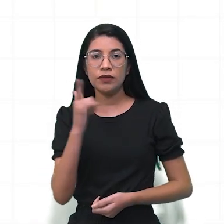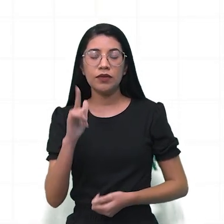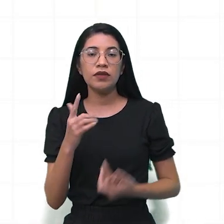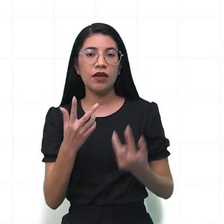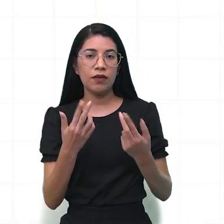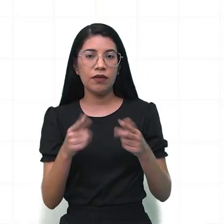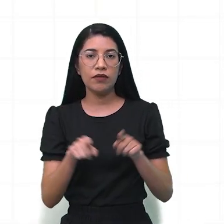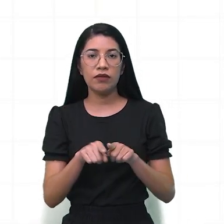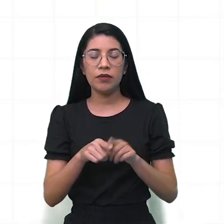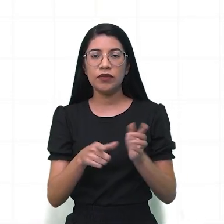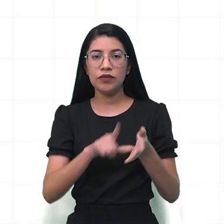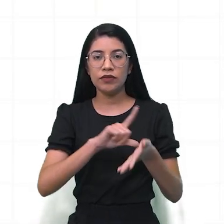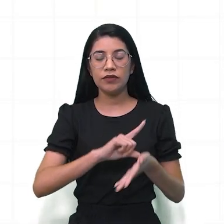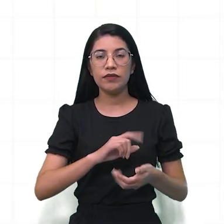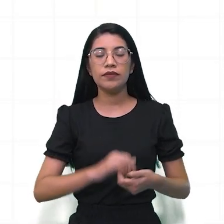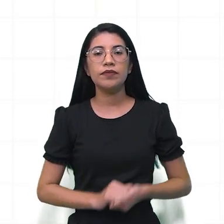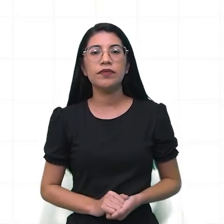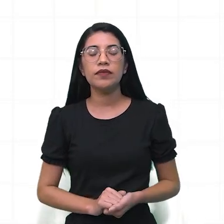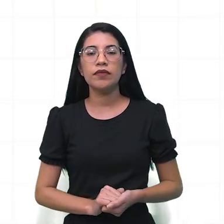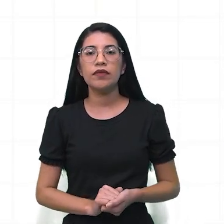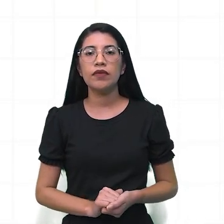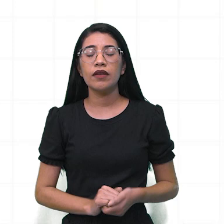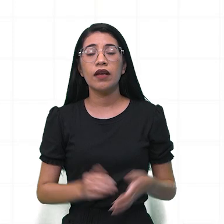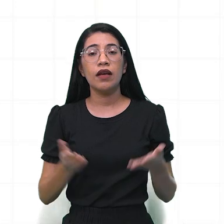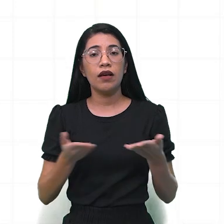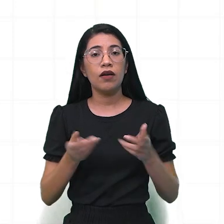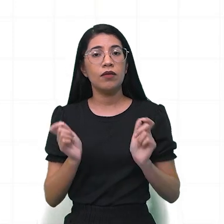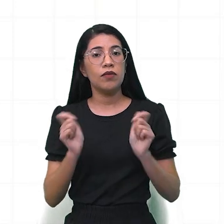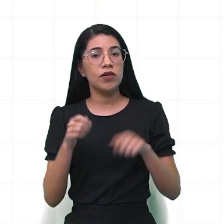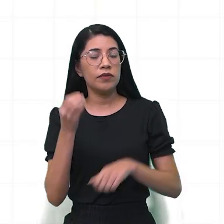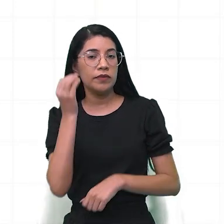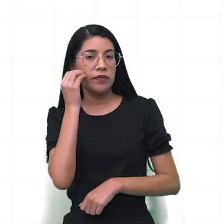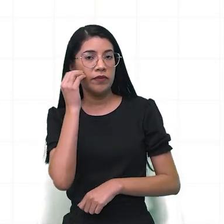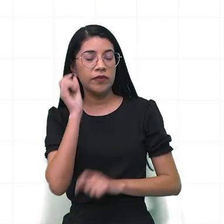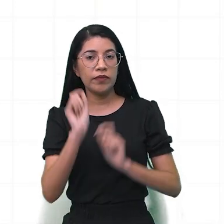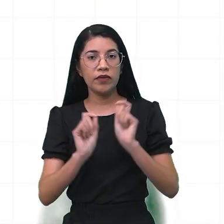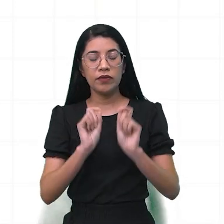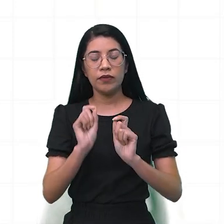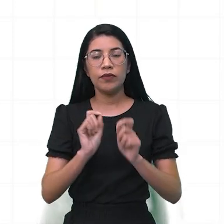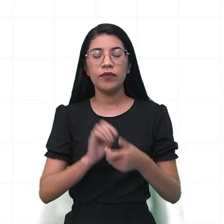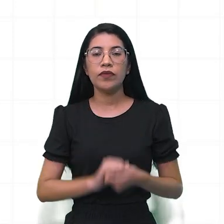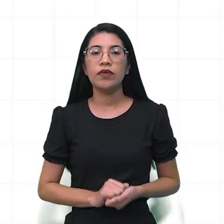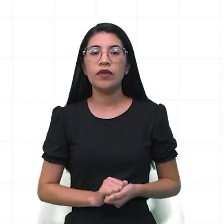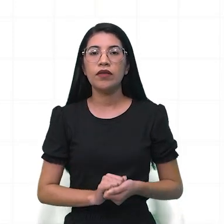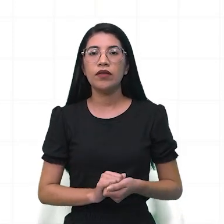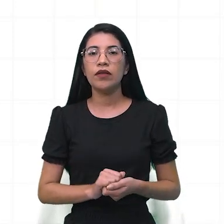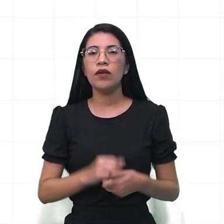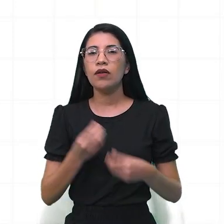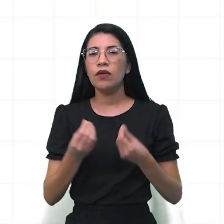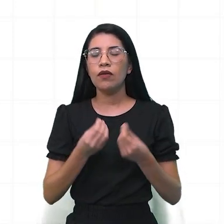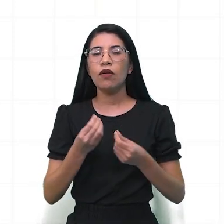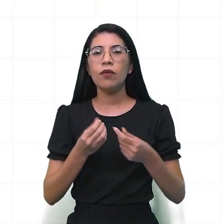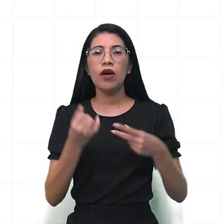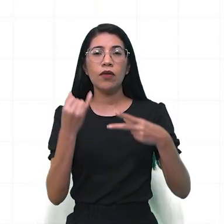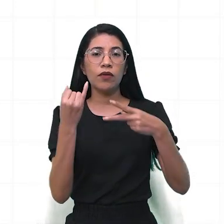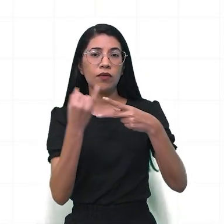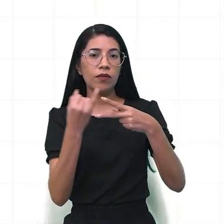iguais aos anteriores. Agora a gente consegue observar esses polígonos,